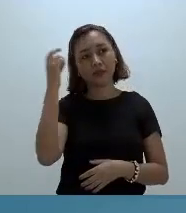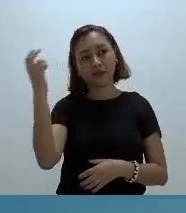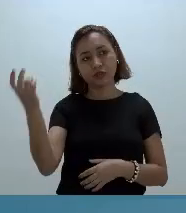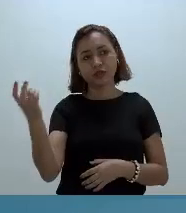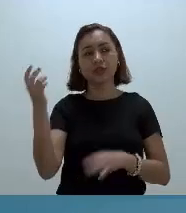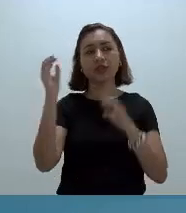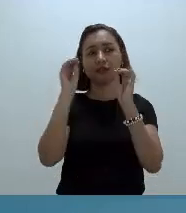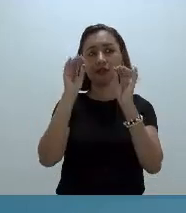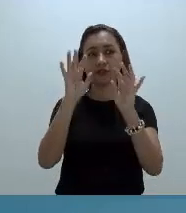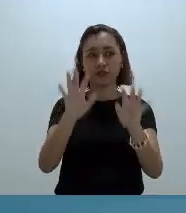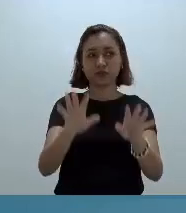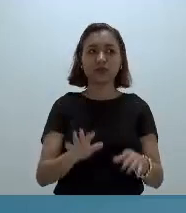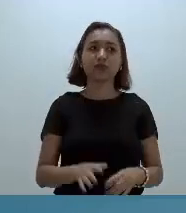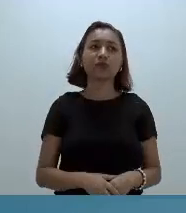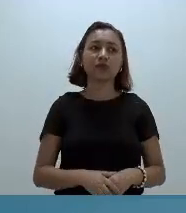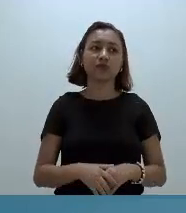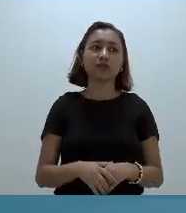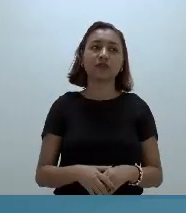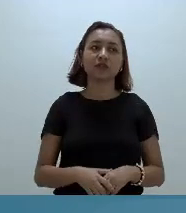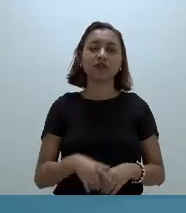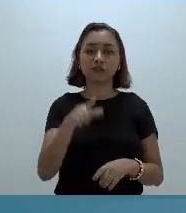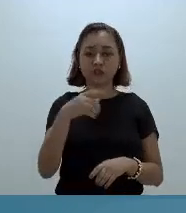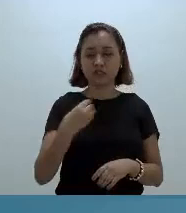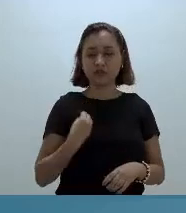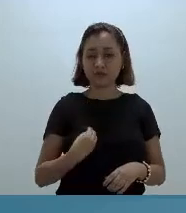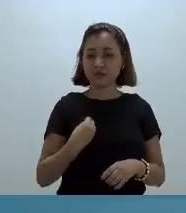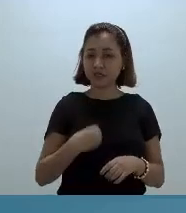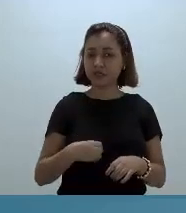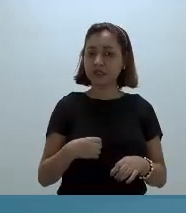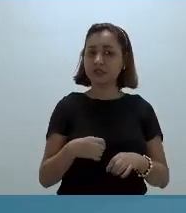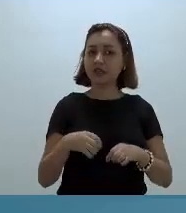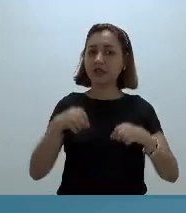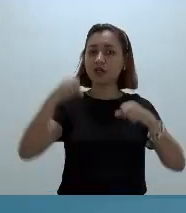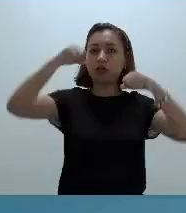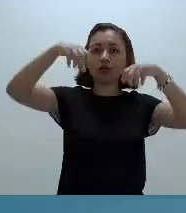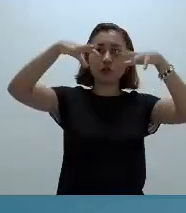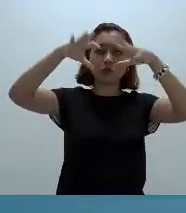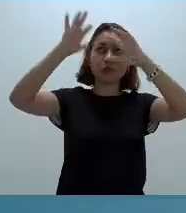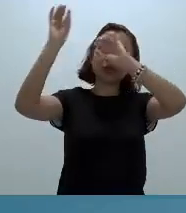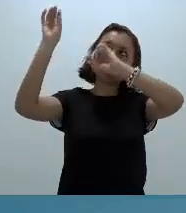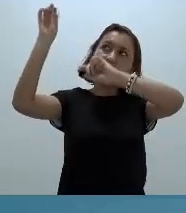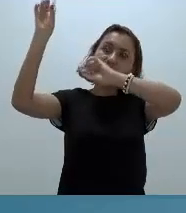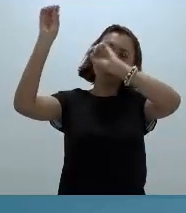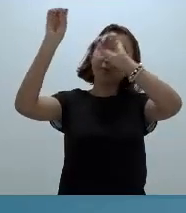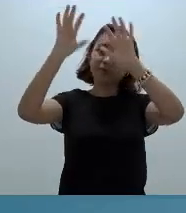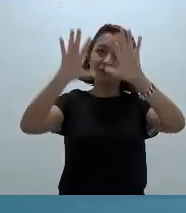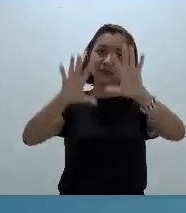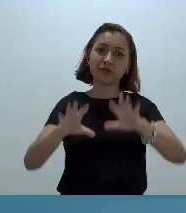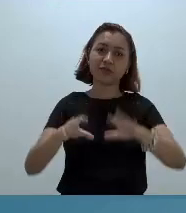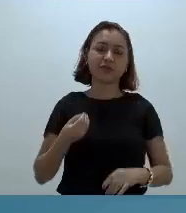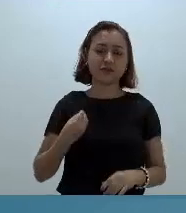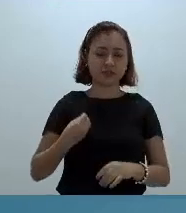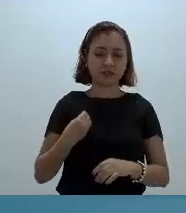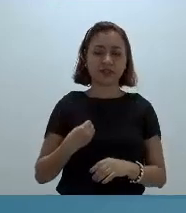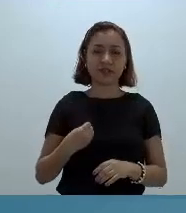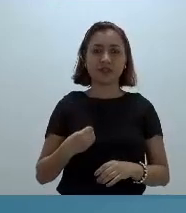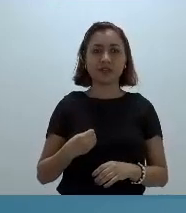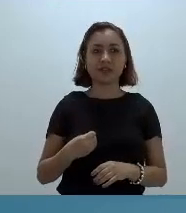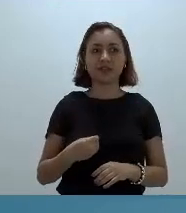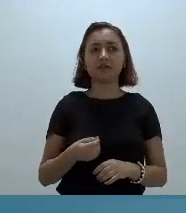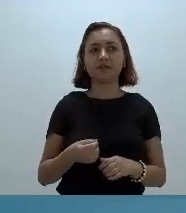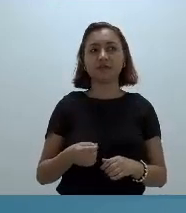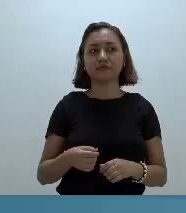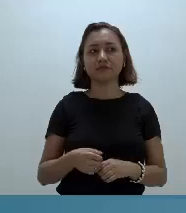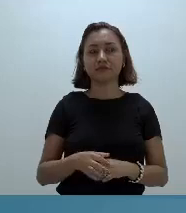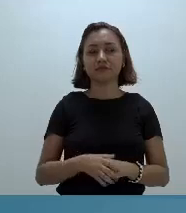sempre iluminando em todos os momentos da sua vida. Queremos dizer que nós estamos